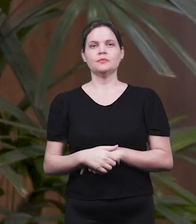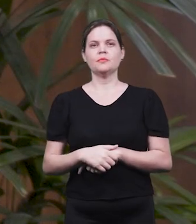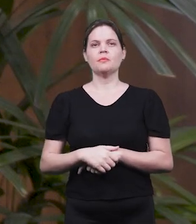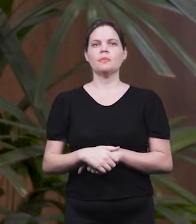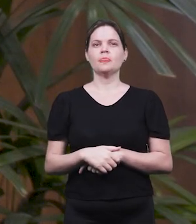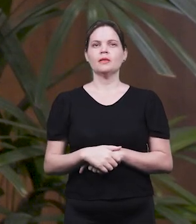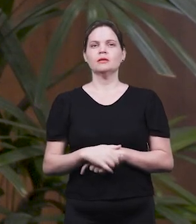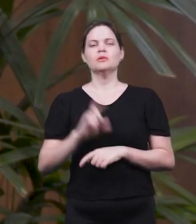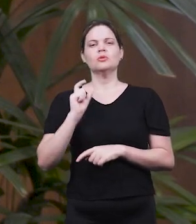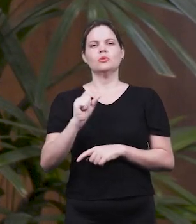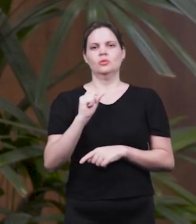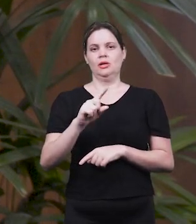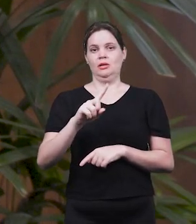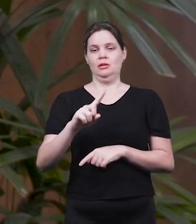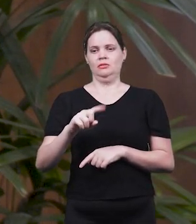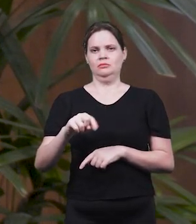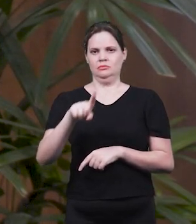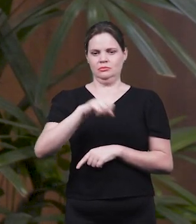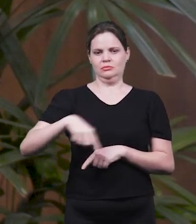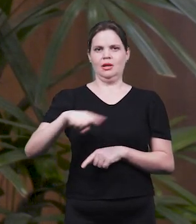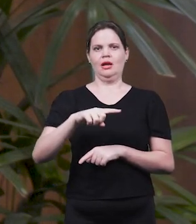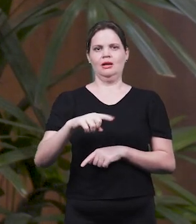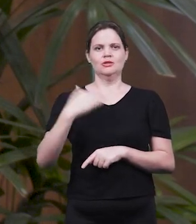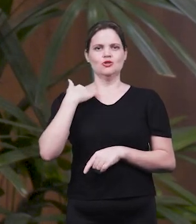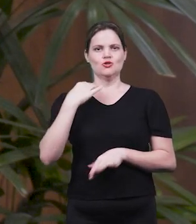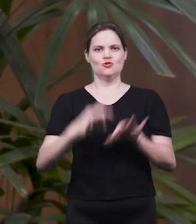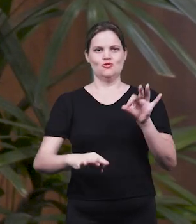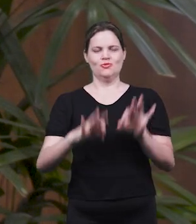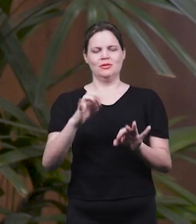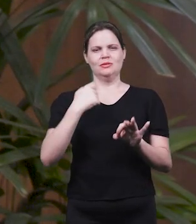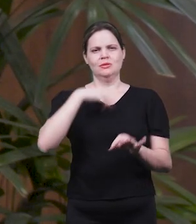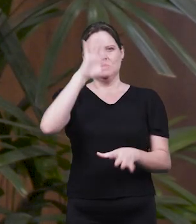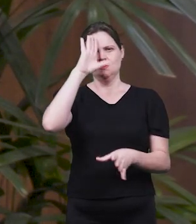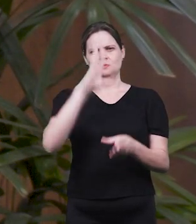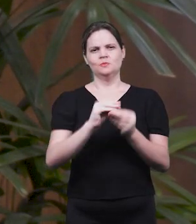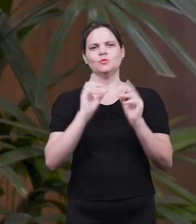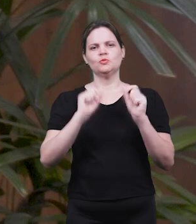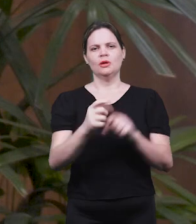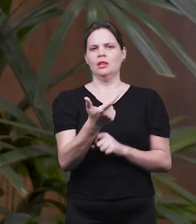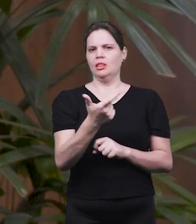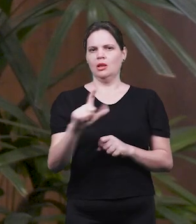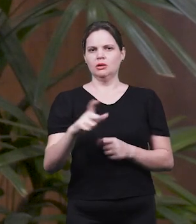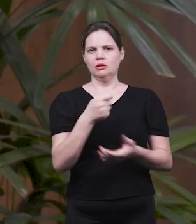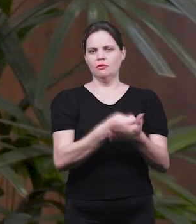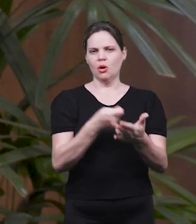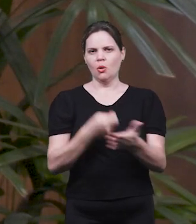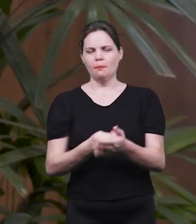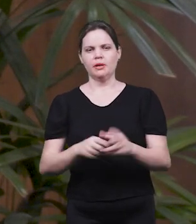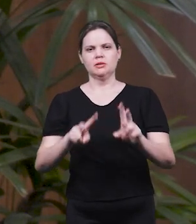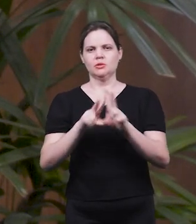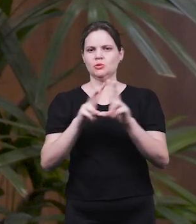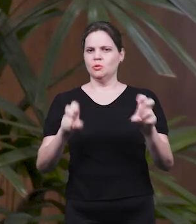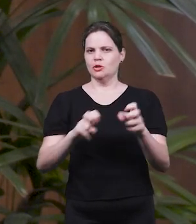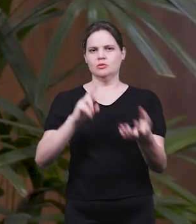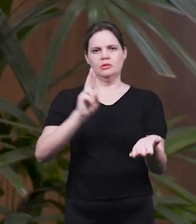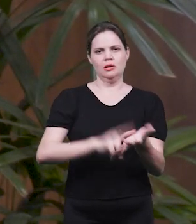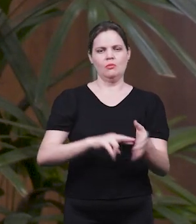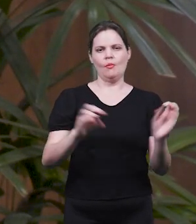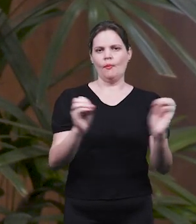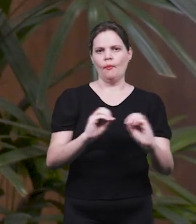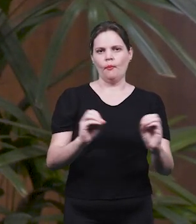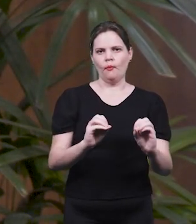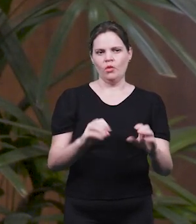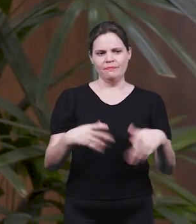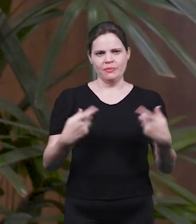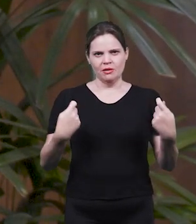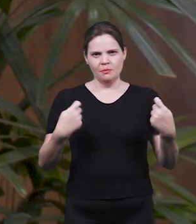a Justiça ela entendeu que, como não havia averbação daquela cobrança na matrícula do imóvel, logo não haveria obrigação de se recolher